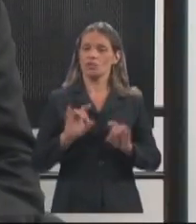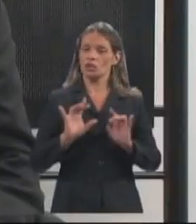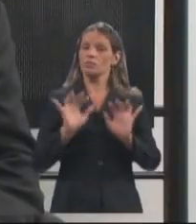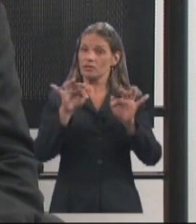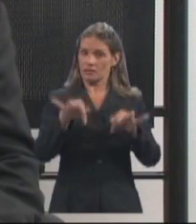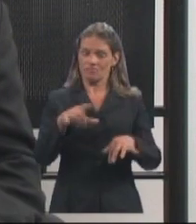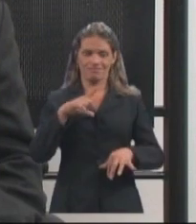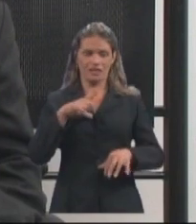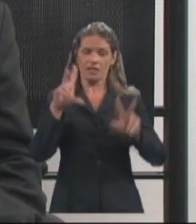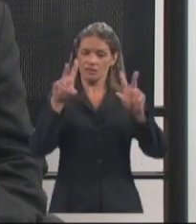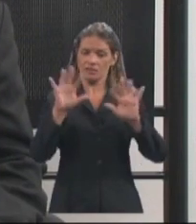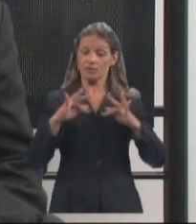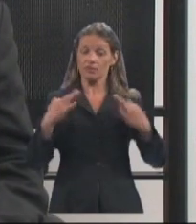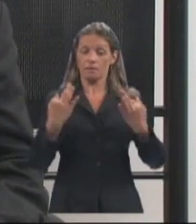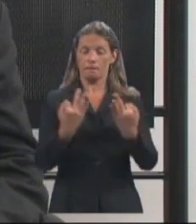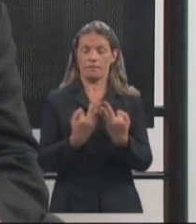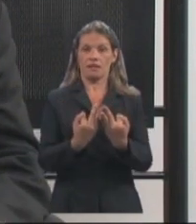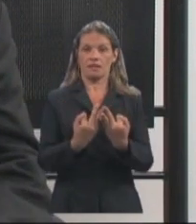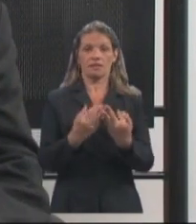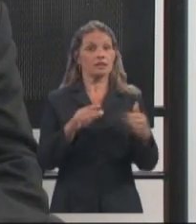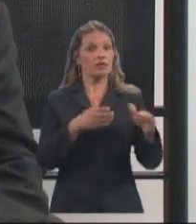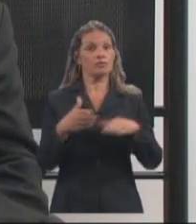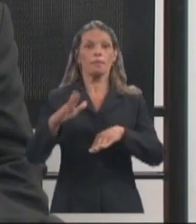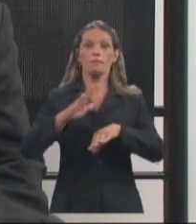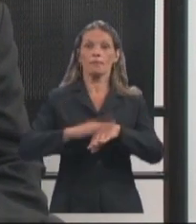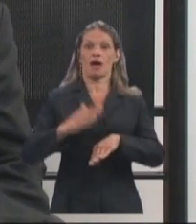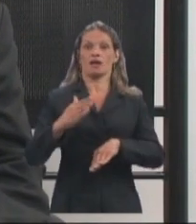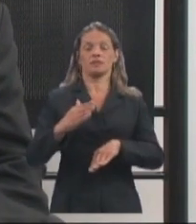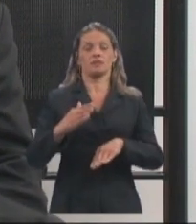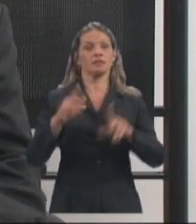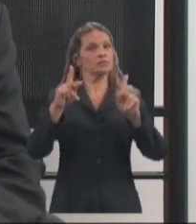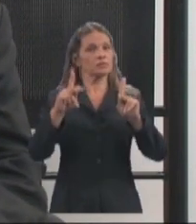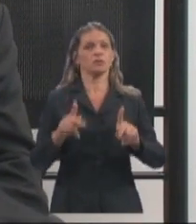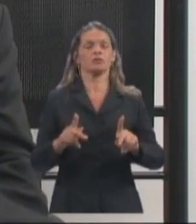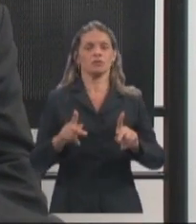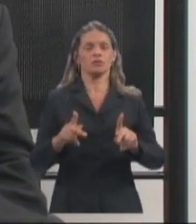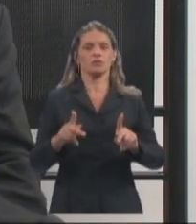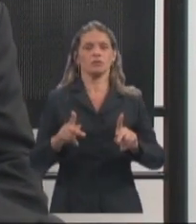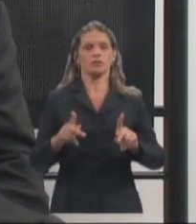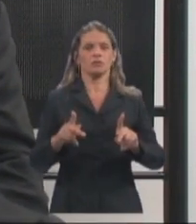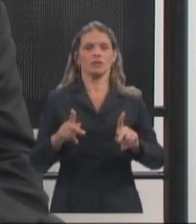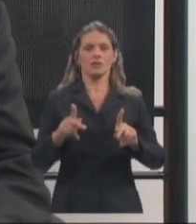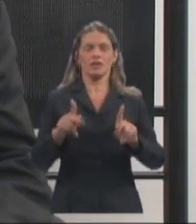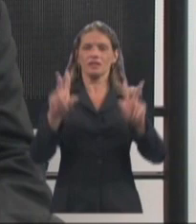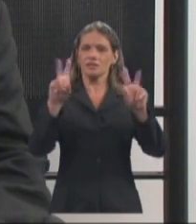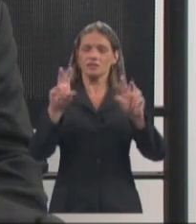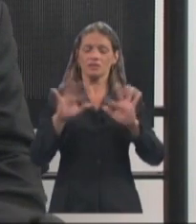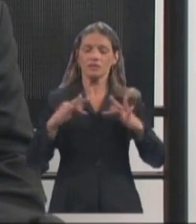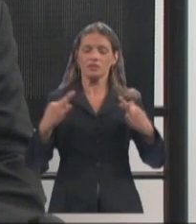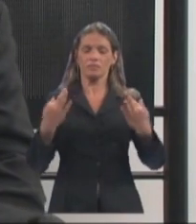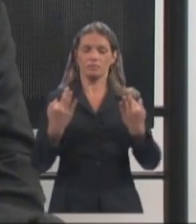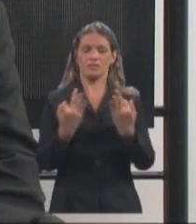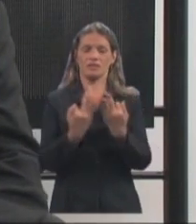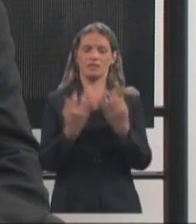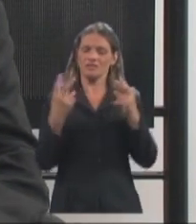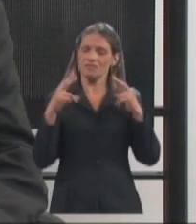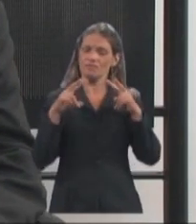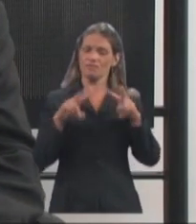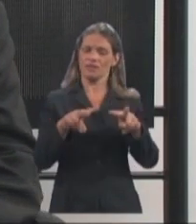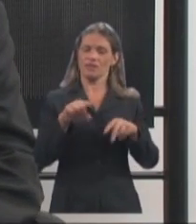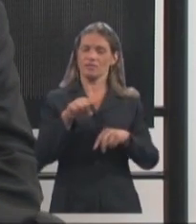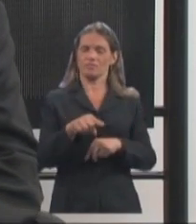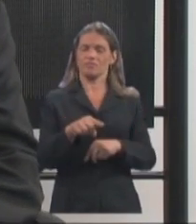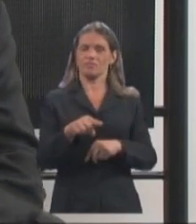famílias acho que a mais talvez até do que o próprio paciente ou tanto quanto eh a questão das famílias que